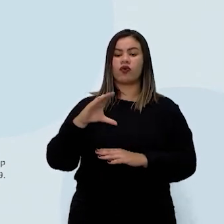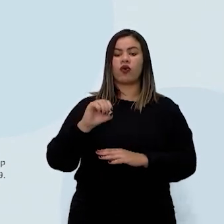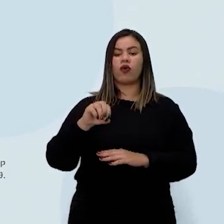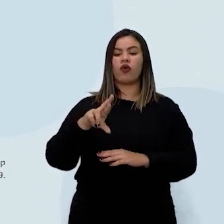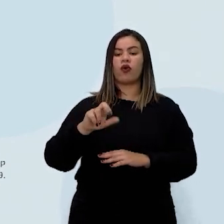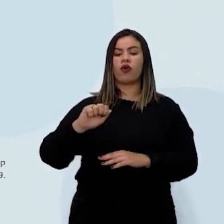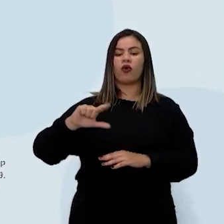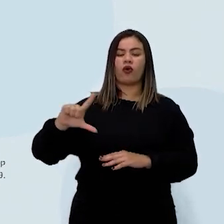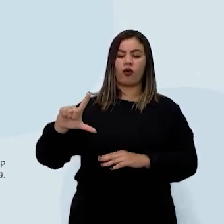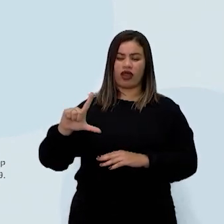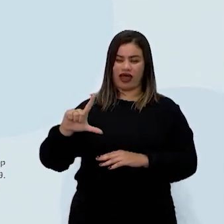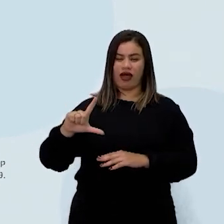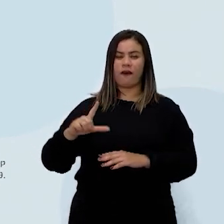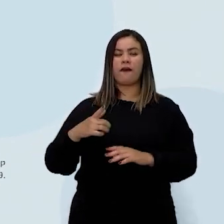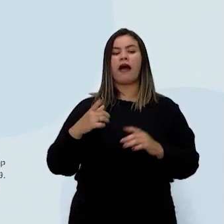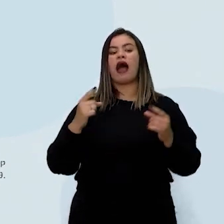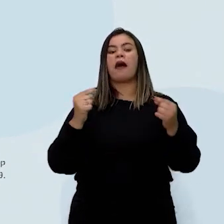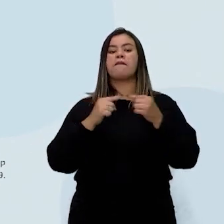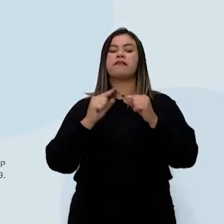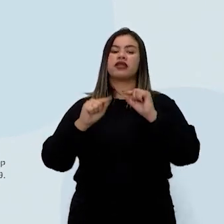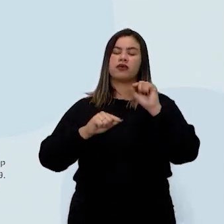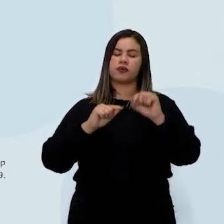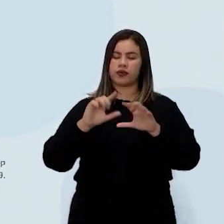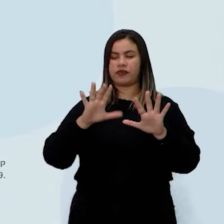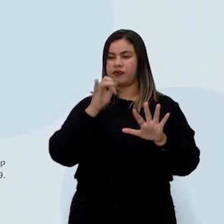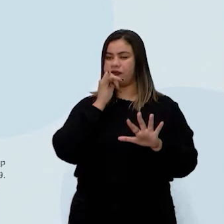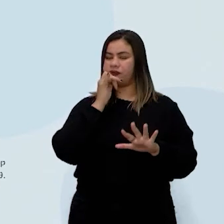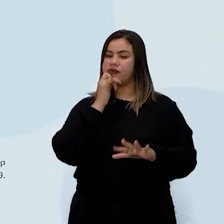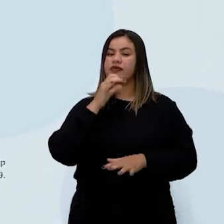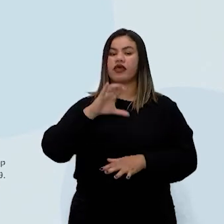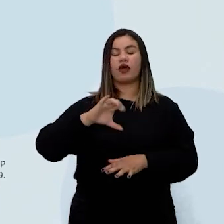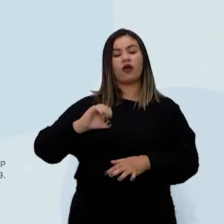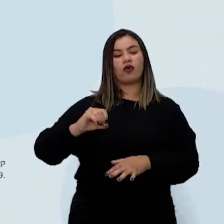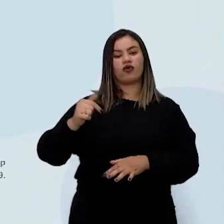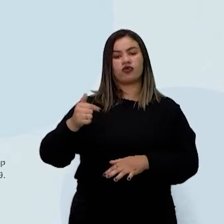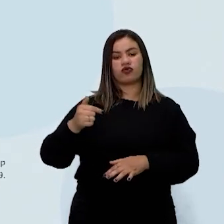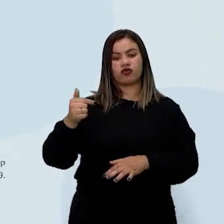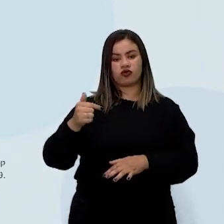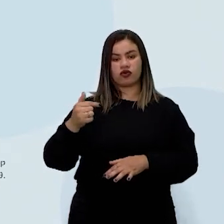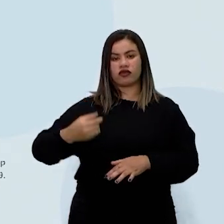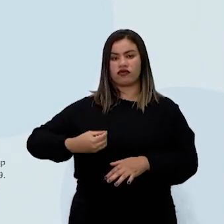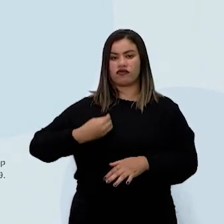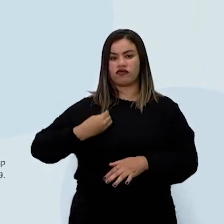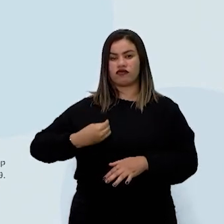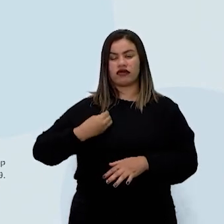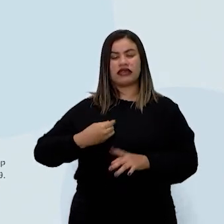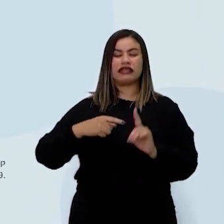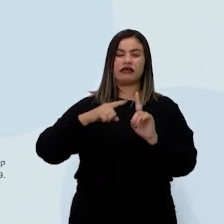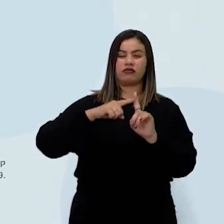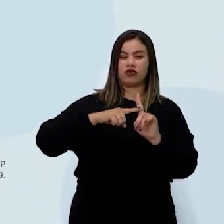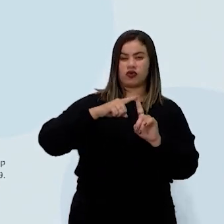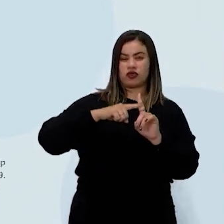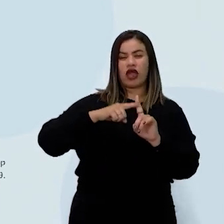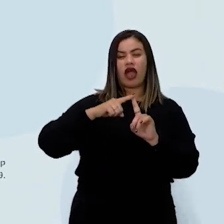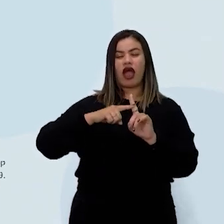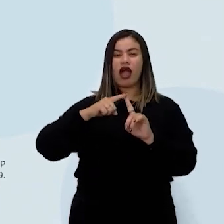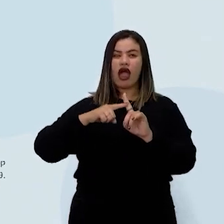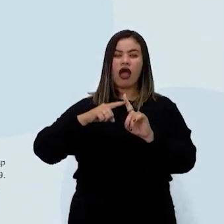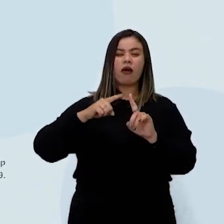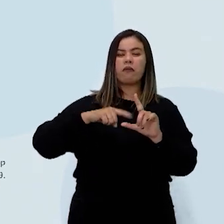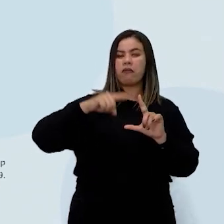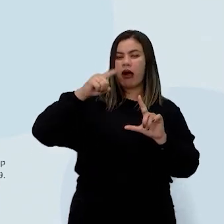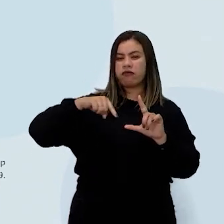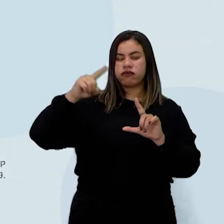porque pela presença, então, de gás carbônico, né, então, pelas alterações climáticas, as mudanças climáticas que